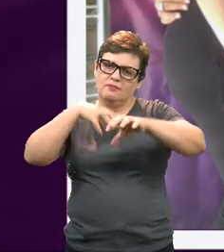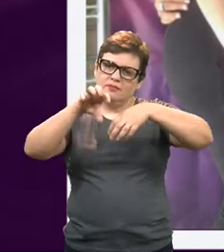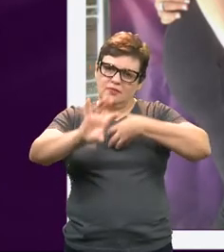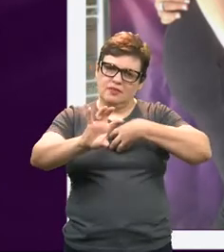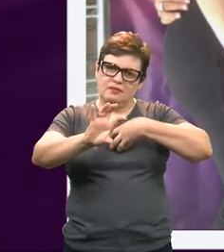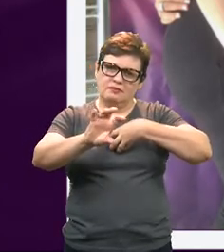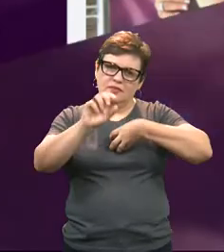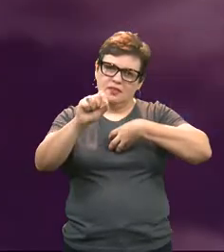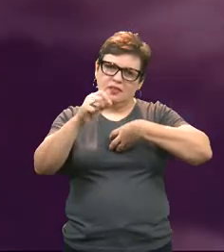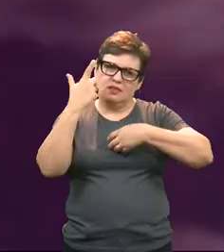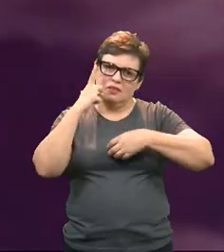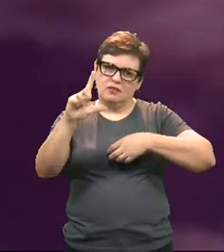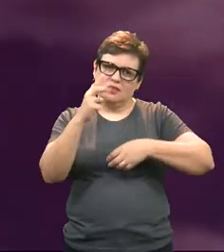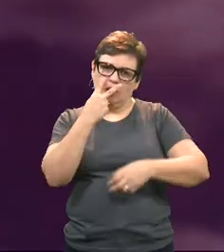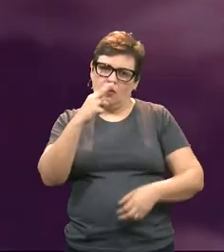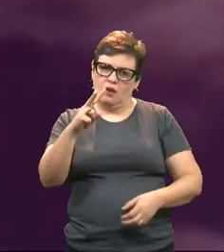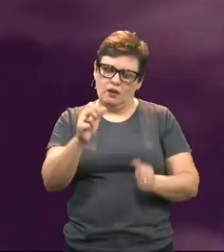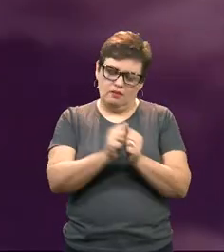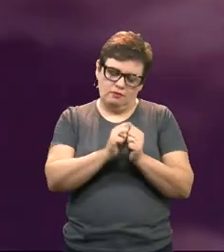olho